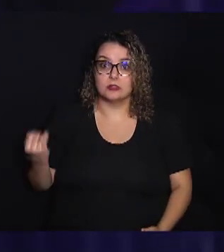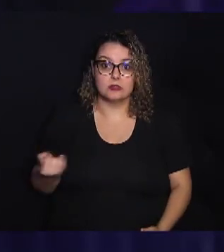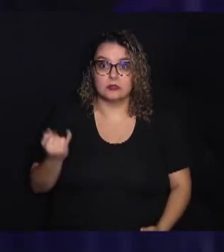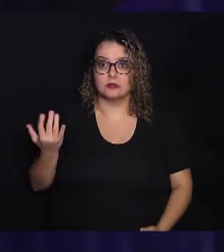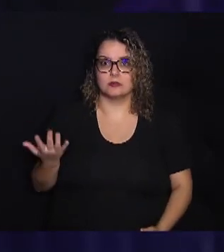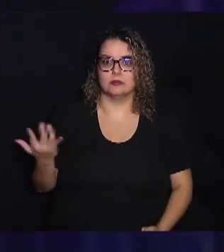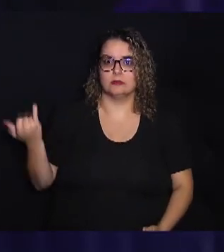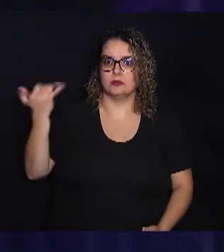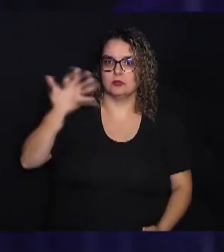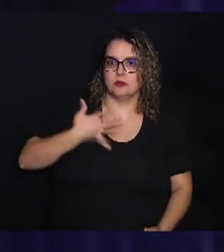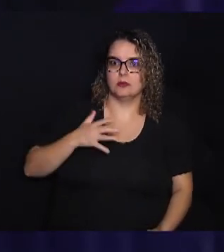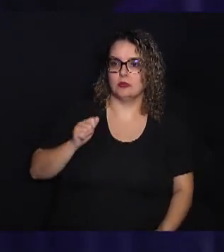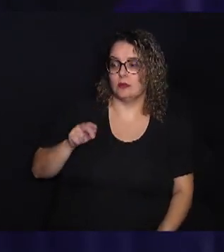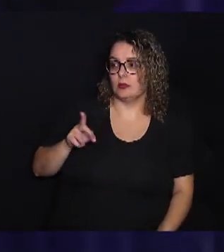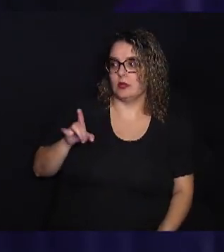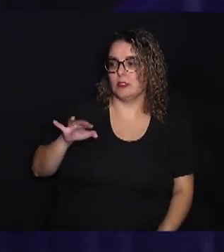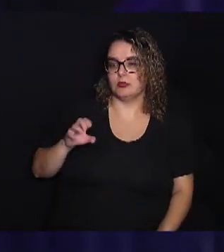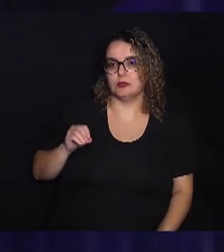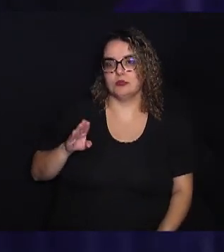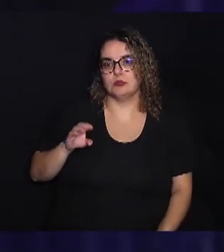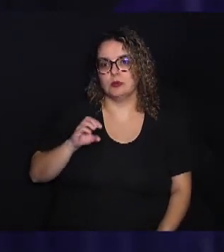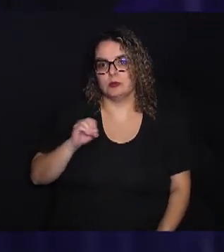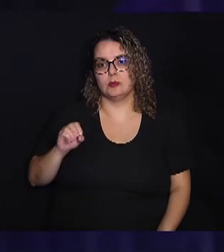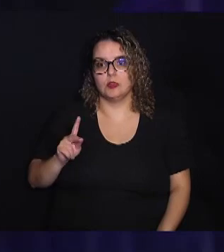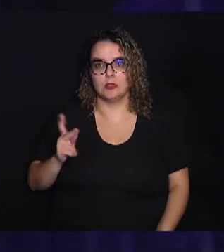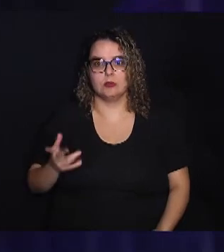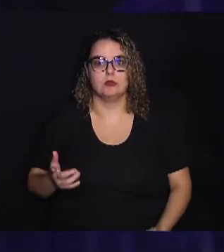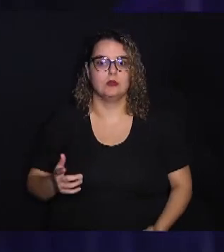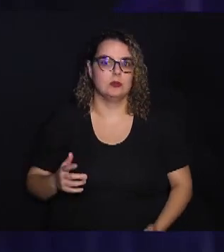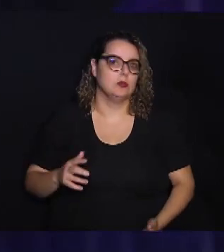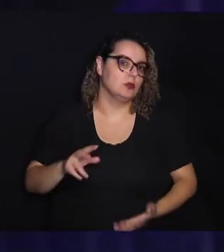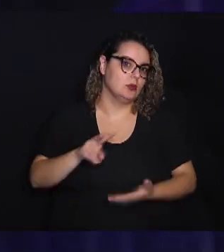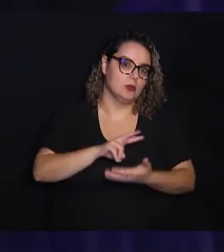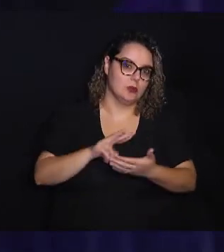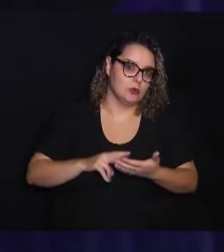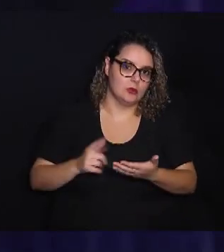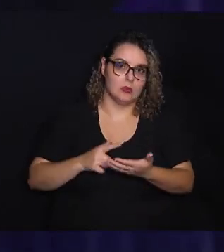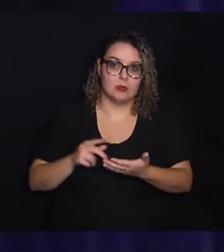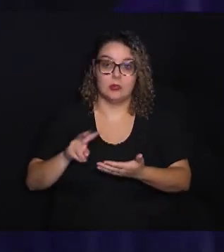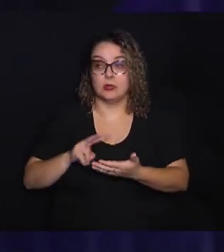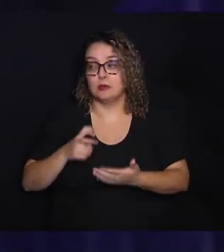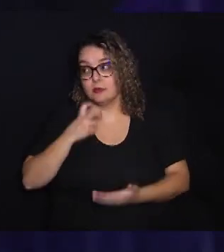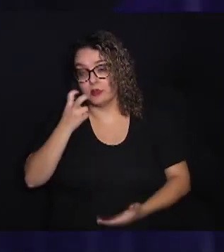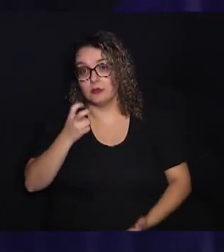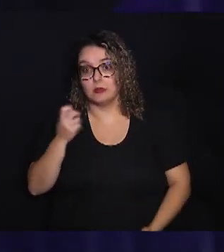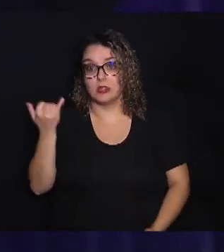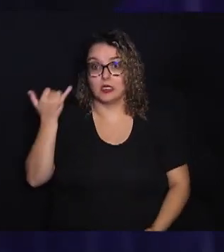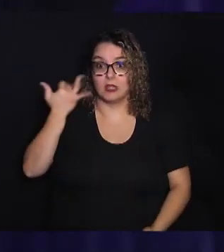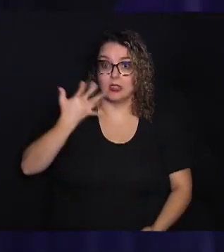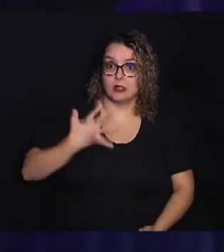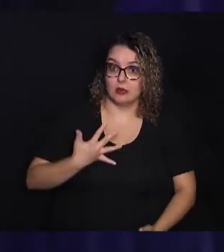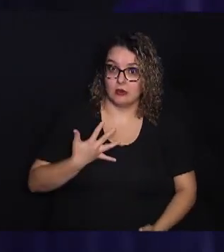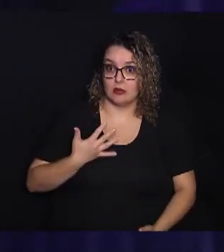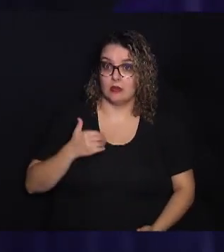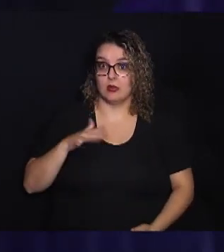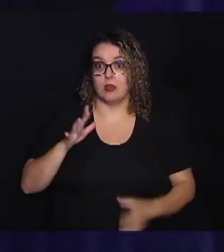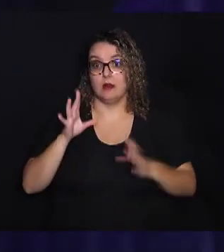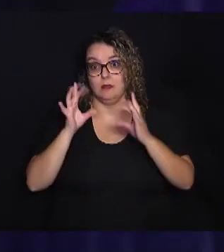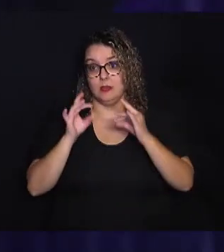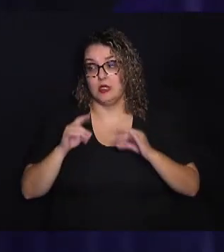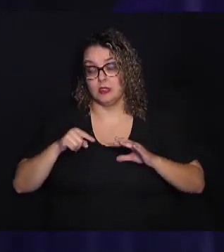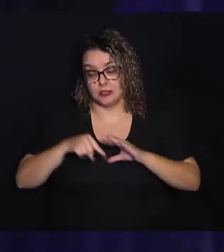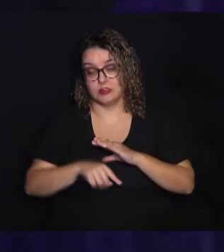de um audiobook, por exemplo, né? Um livro que é lido em voz alta, ok, mas a audiodescrição ela é muito mais profunda,